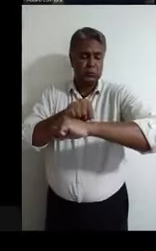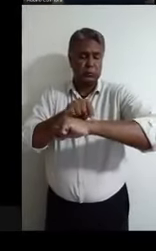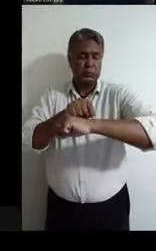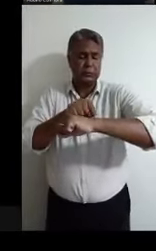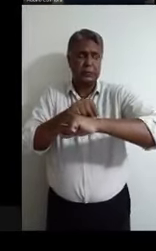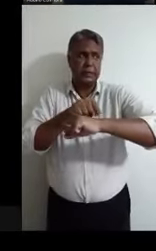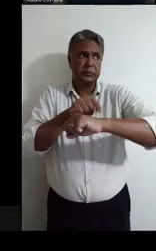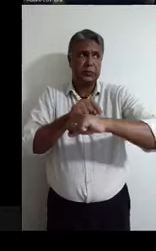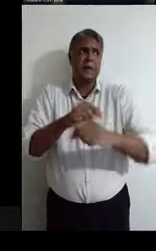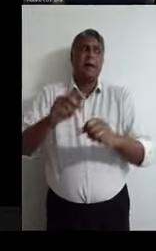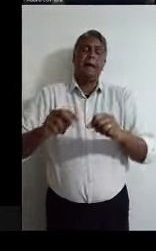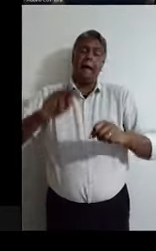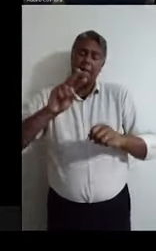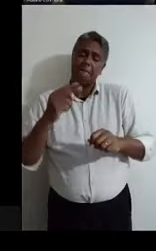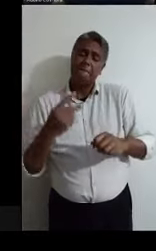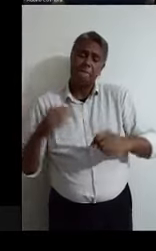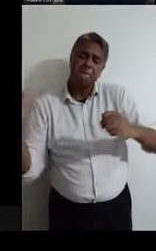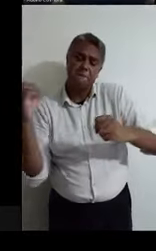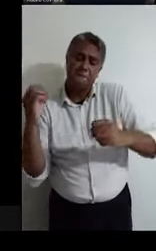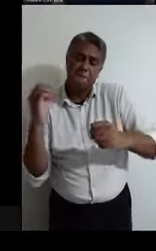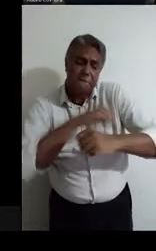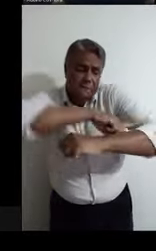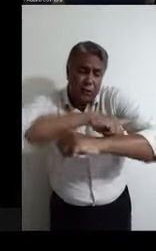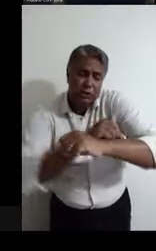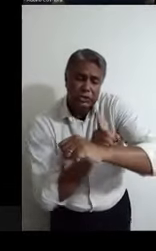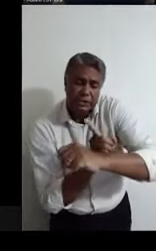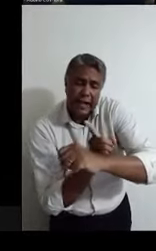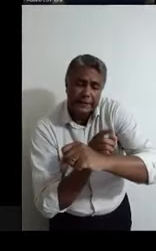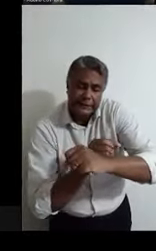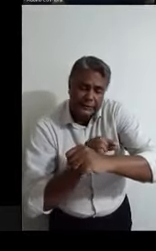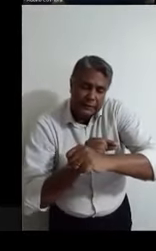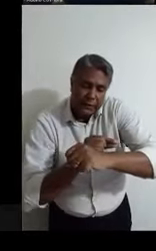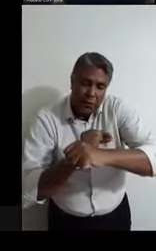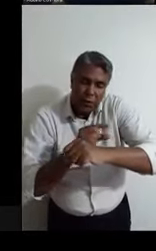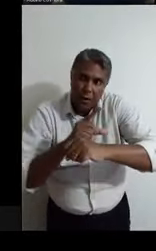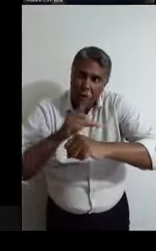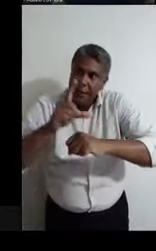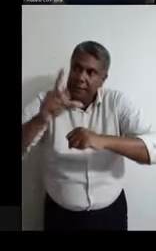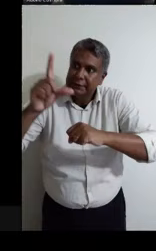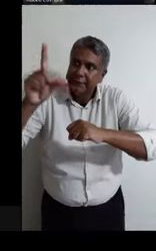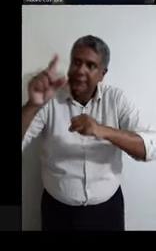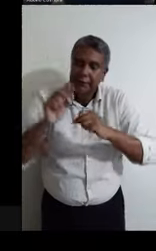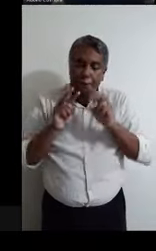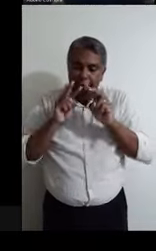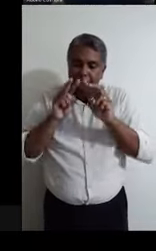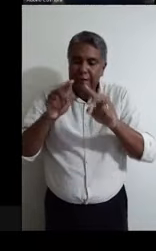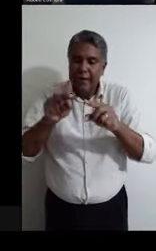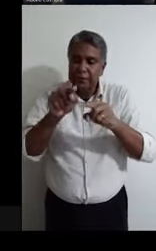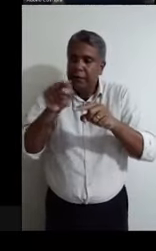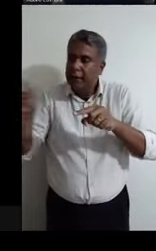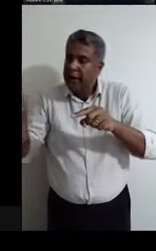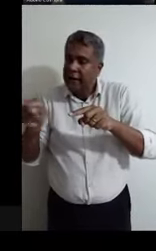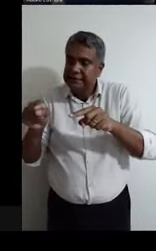v. A velocidade, então, nesse momento, está crescendo, uma vez que a seta que representa esse movimento está